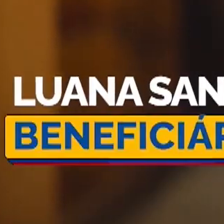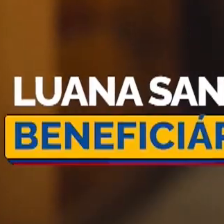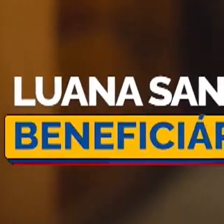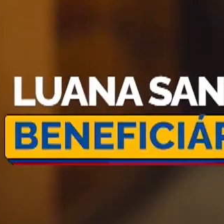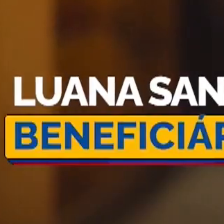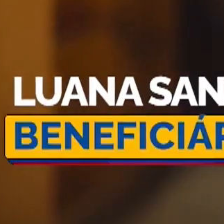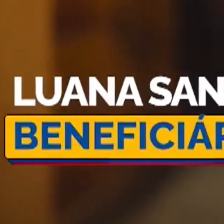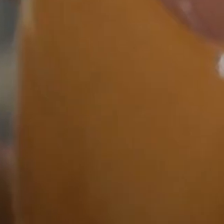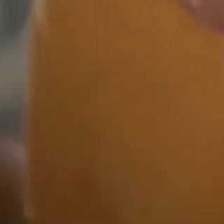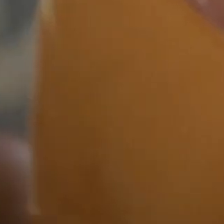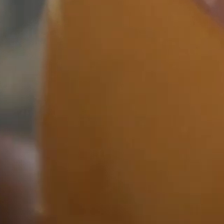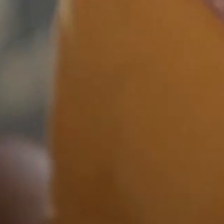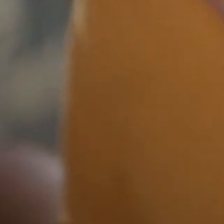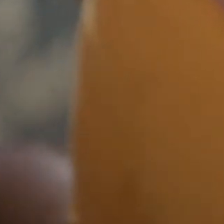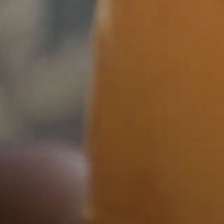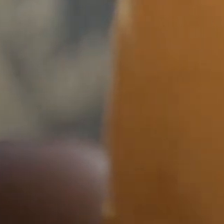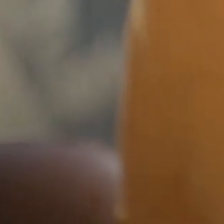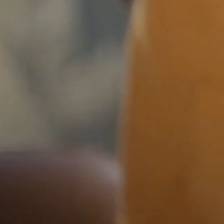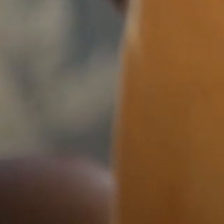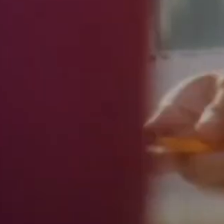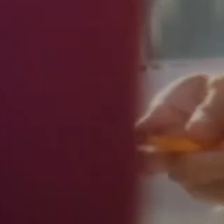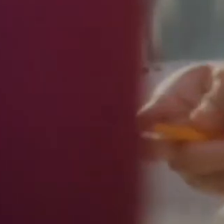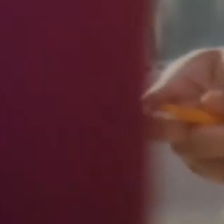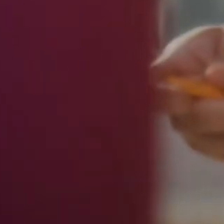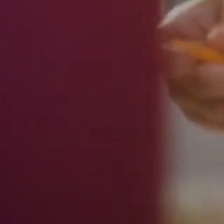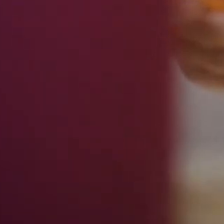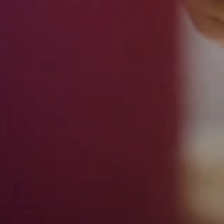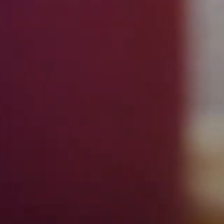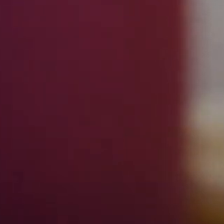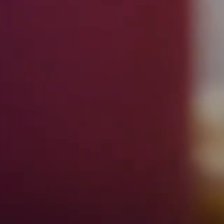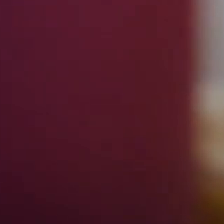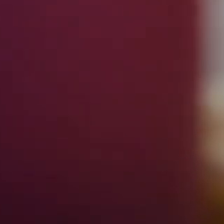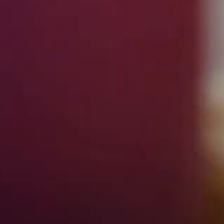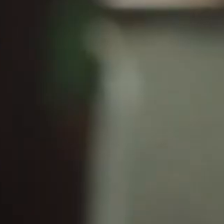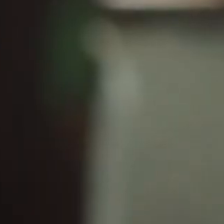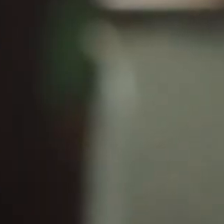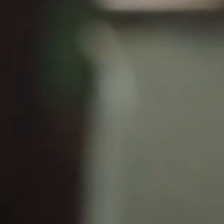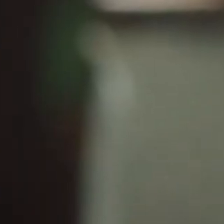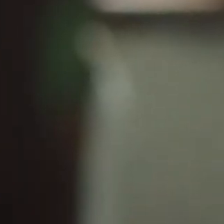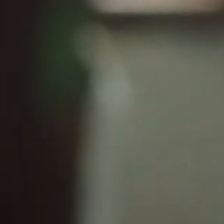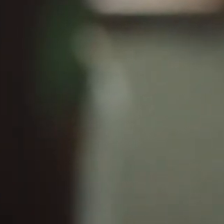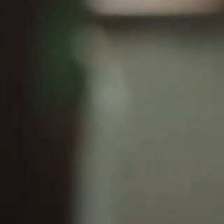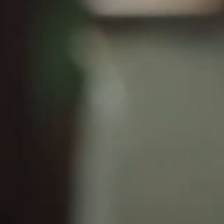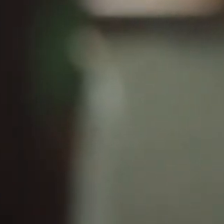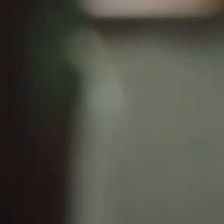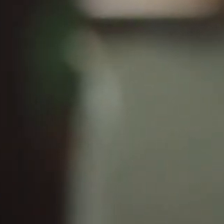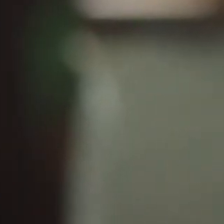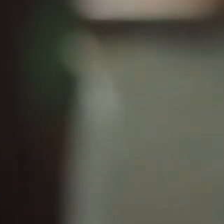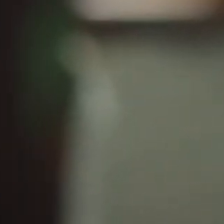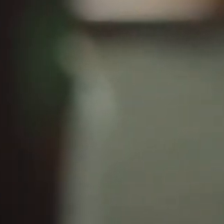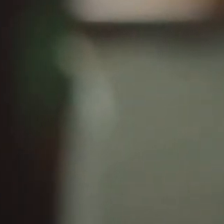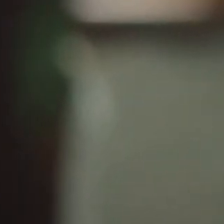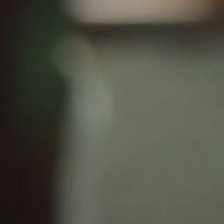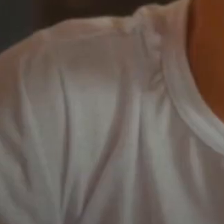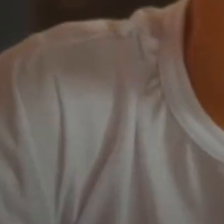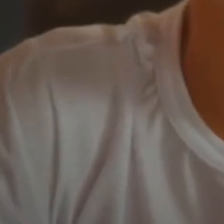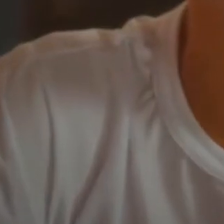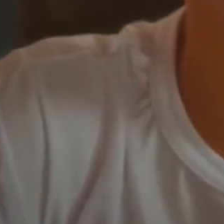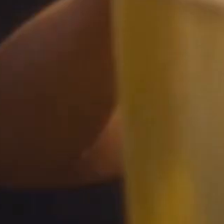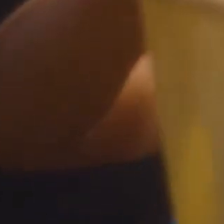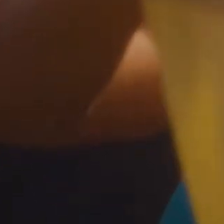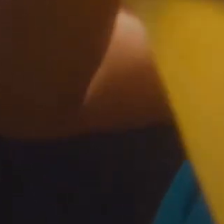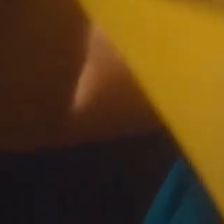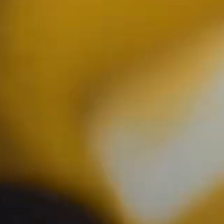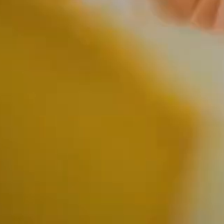igual a gente passa. Eu abri a despensa e ver que tem coisa hoje para me dar para meus filhos. É um alívio. Por